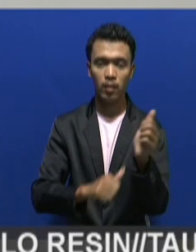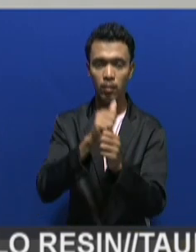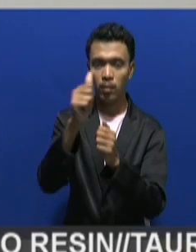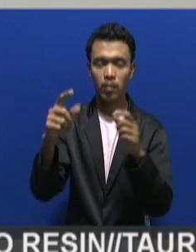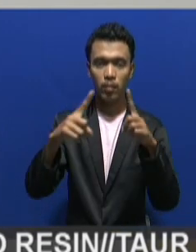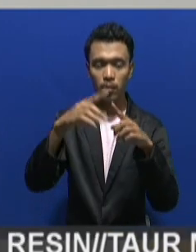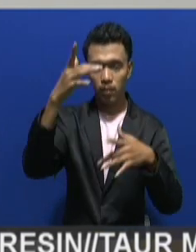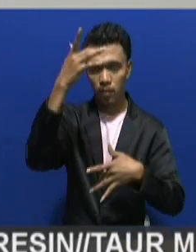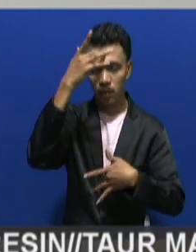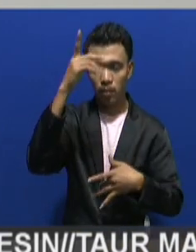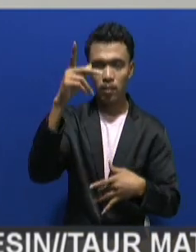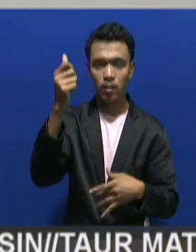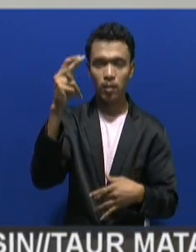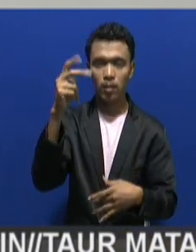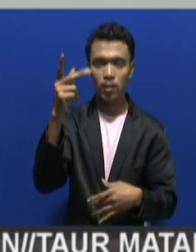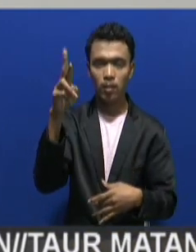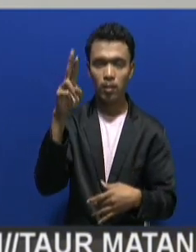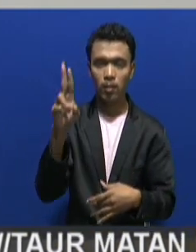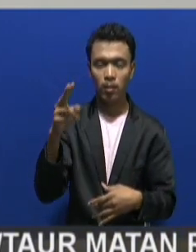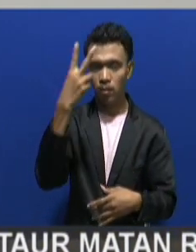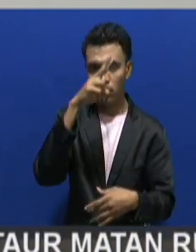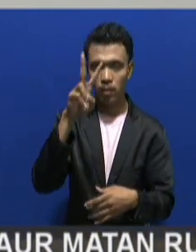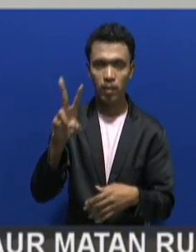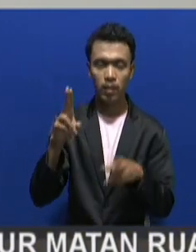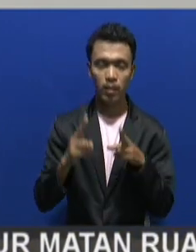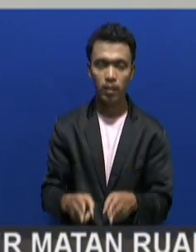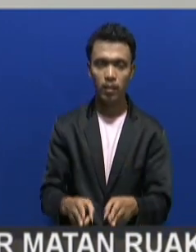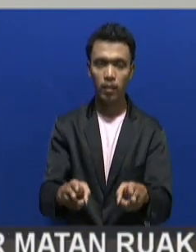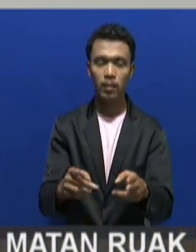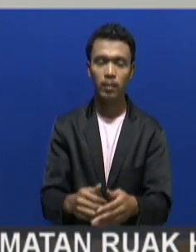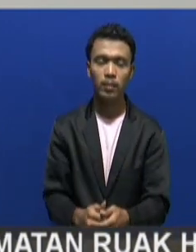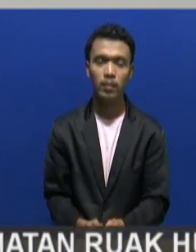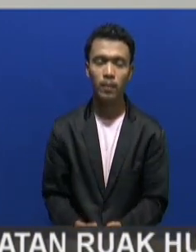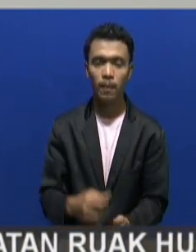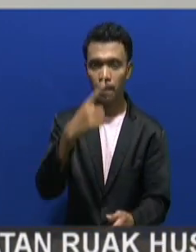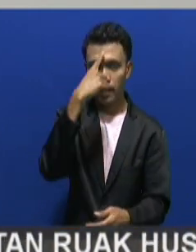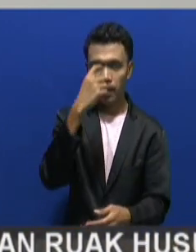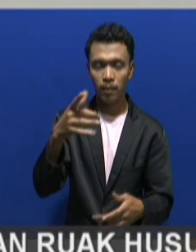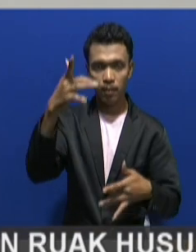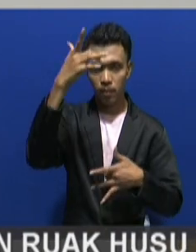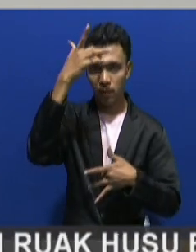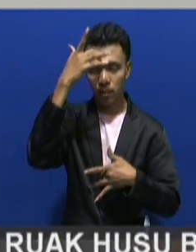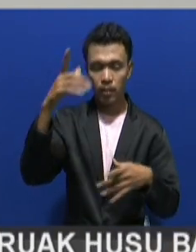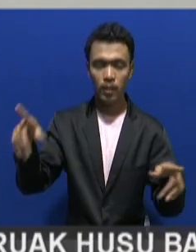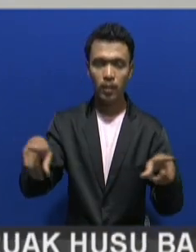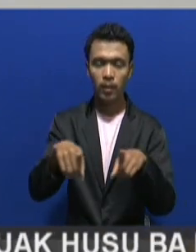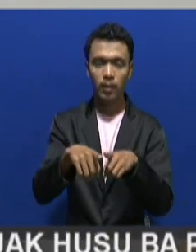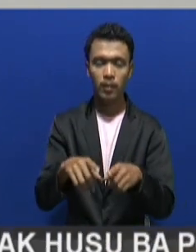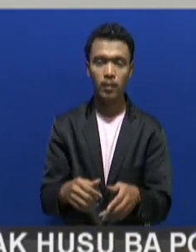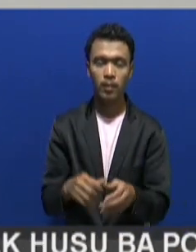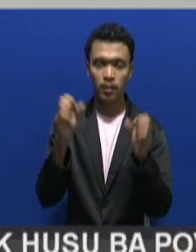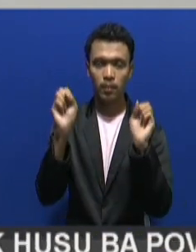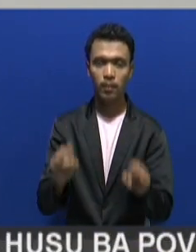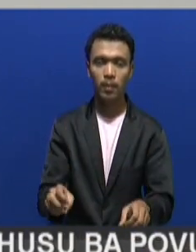ba kankru cervix. Ba detesam lalais no identificasam pre-kankru no kankru cervix. Tamba moras kankru cervix no der moras ida nebe